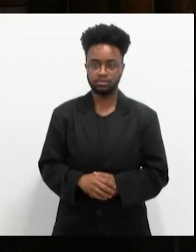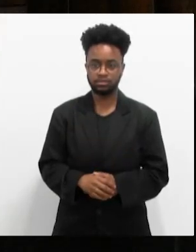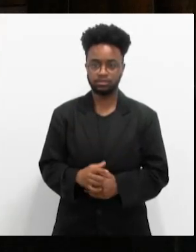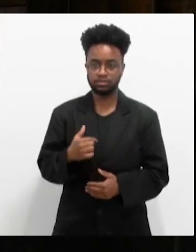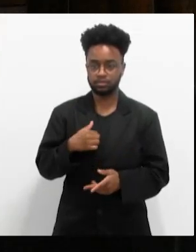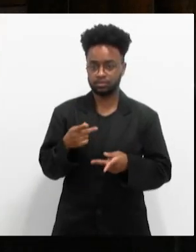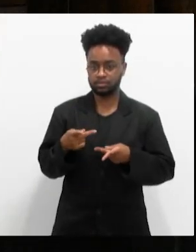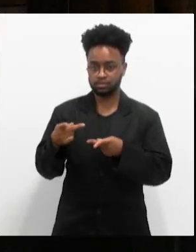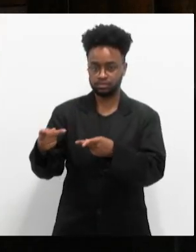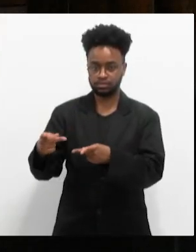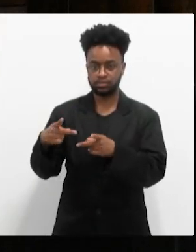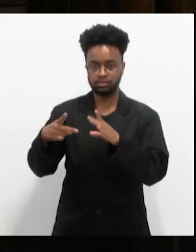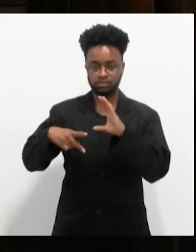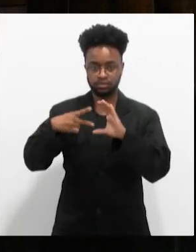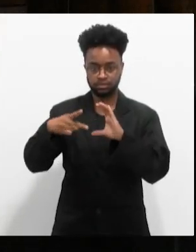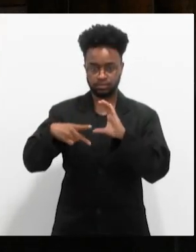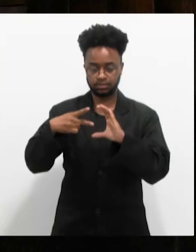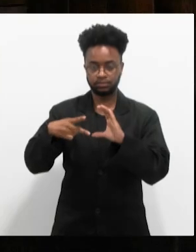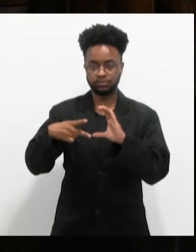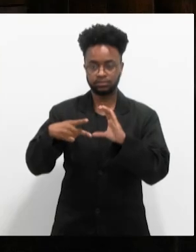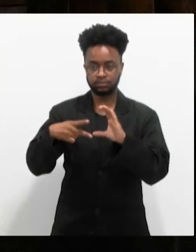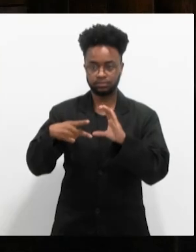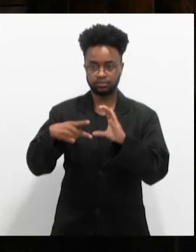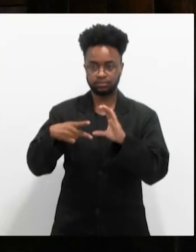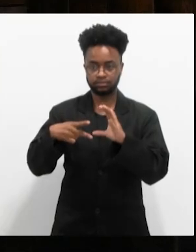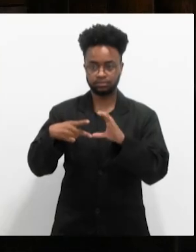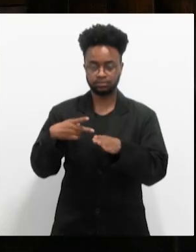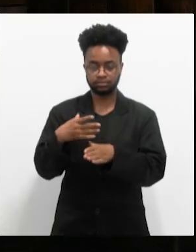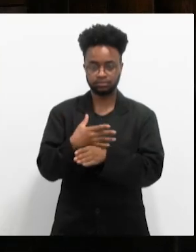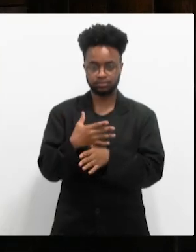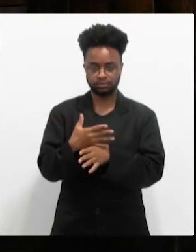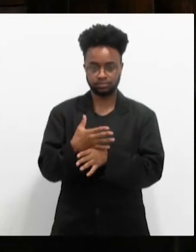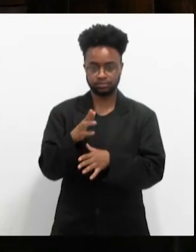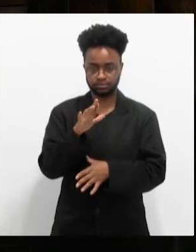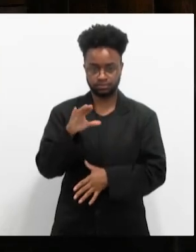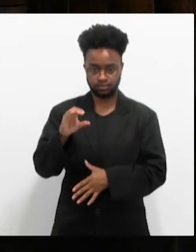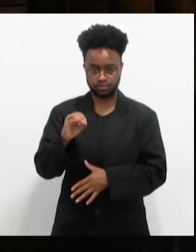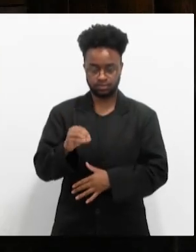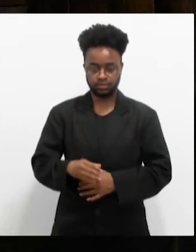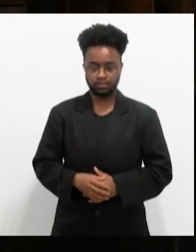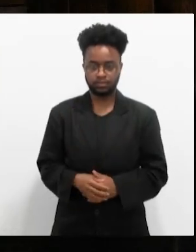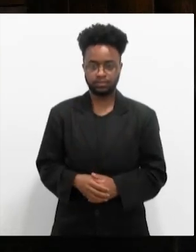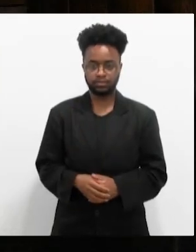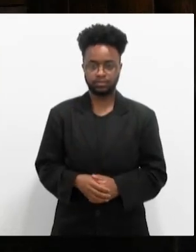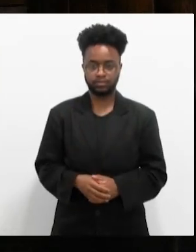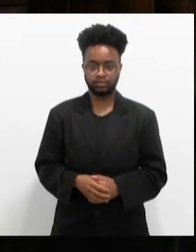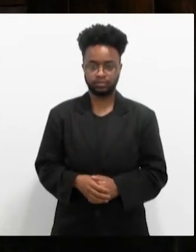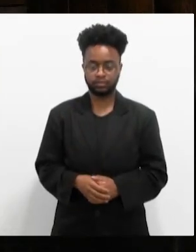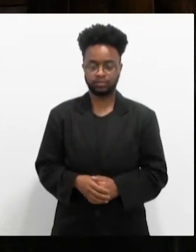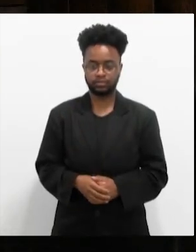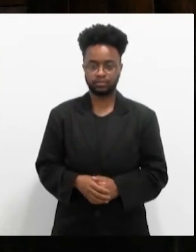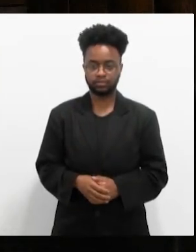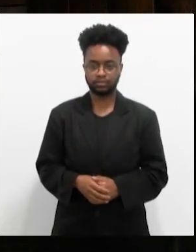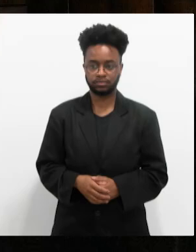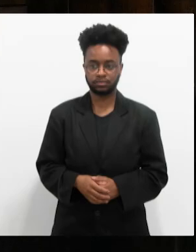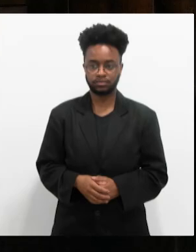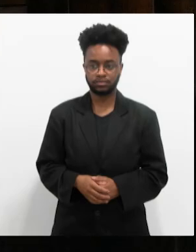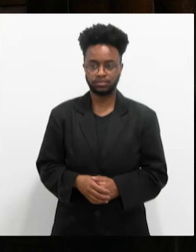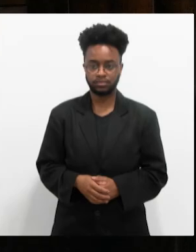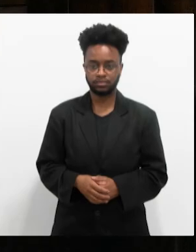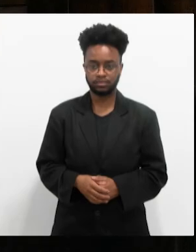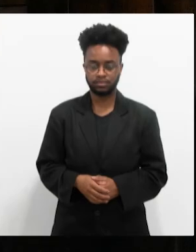Câmara Municipal de Vereadores da cidade do Rio de Janeiro, convidado que